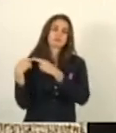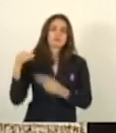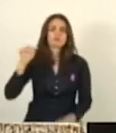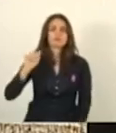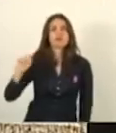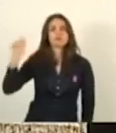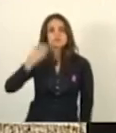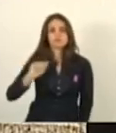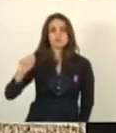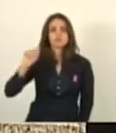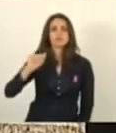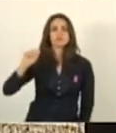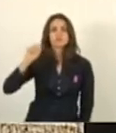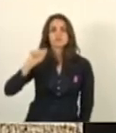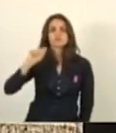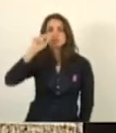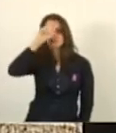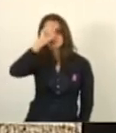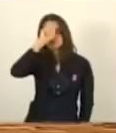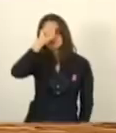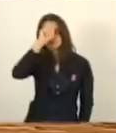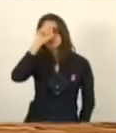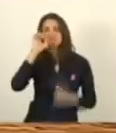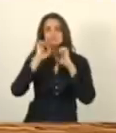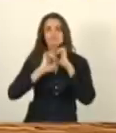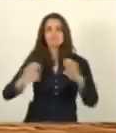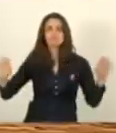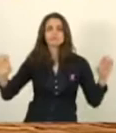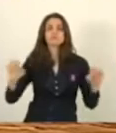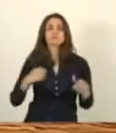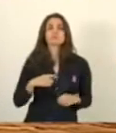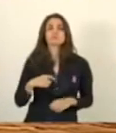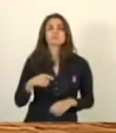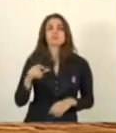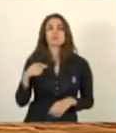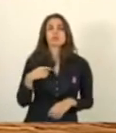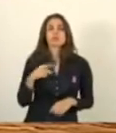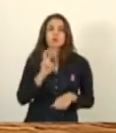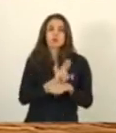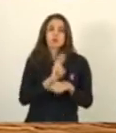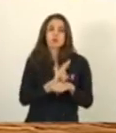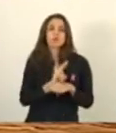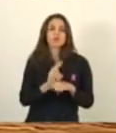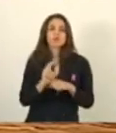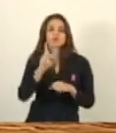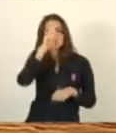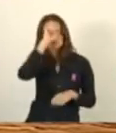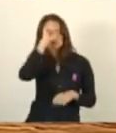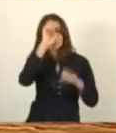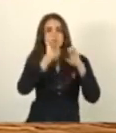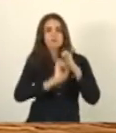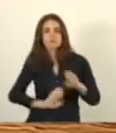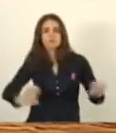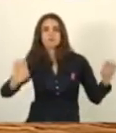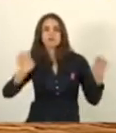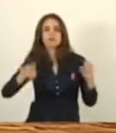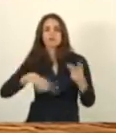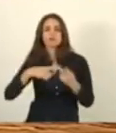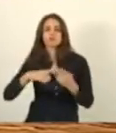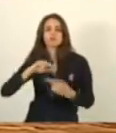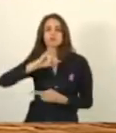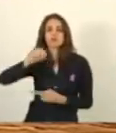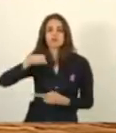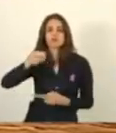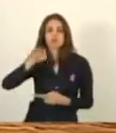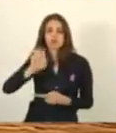temos o maior orgulho da luta da Hebes, dirigindo inicialmente o Hospital Evangélico, hoje o Hospital Jaime Santos Neves,